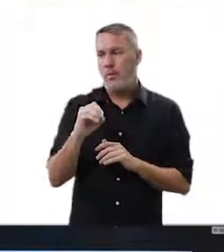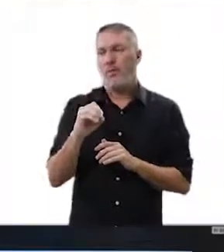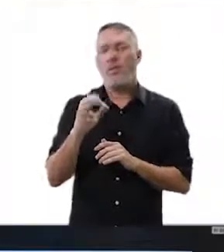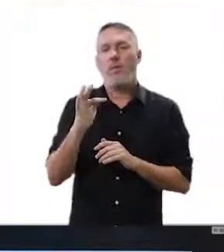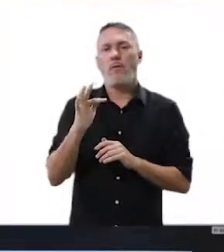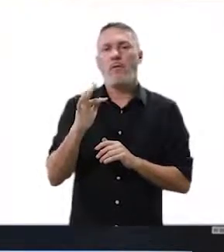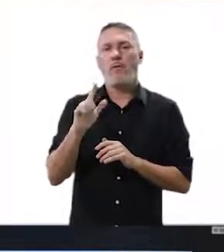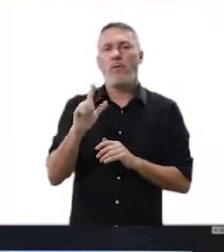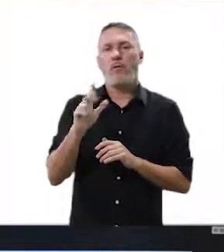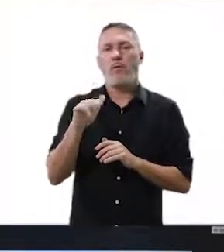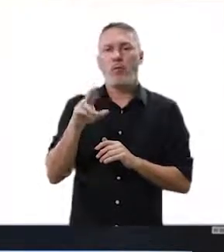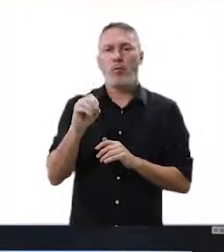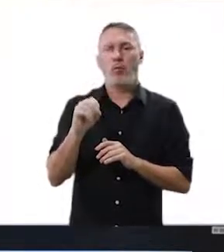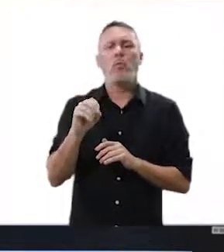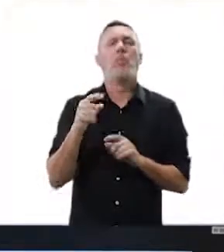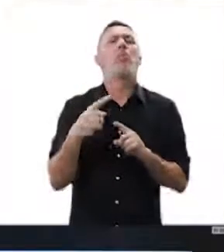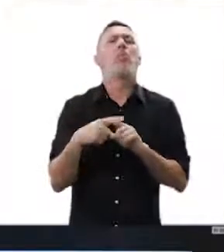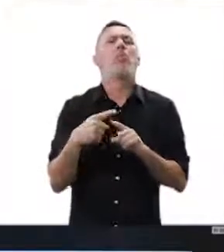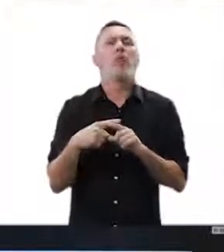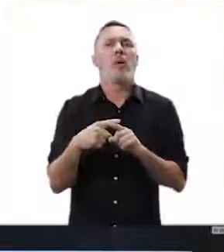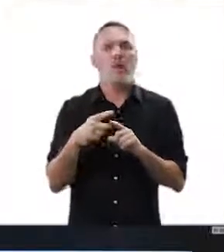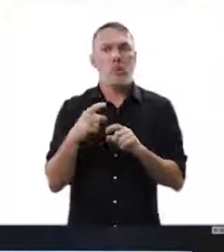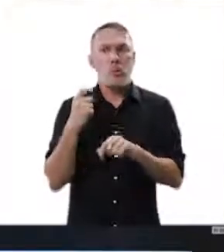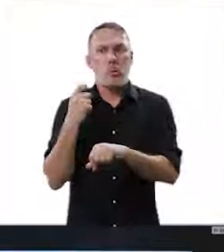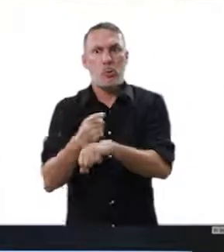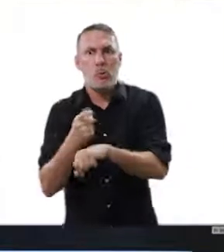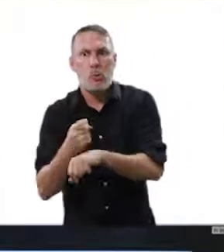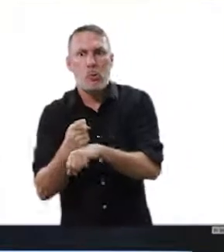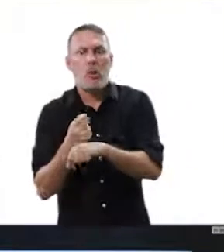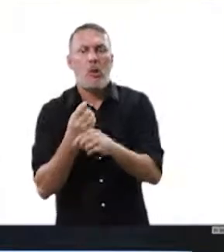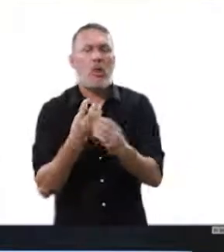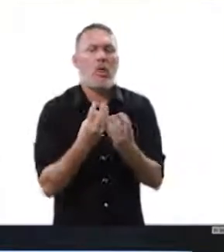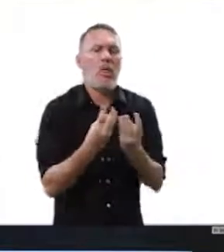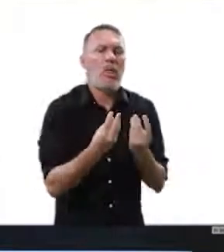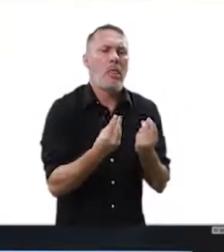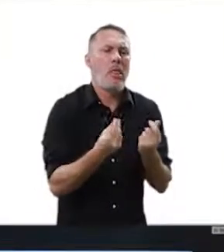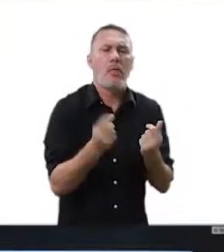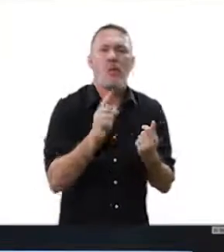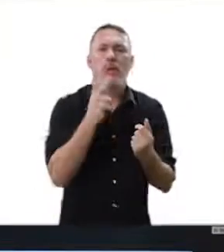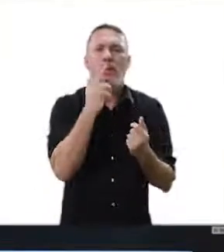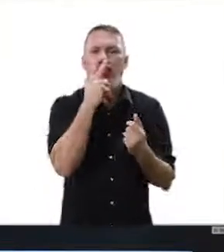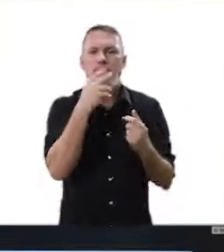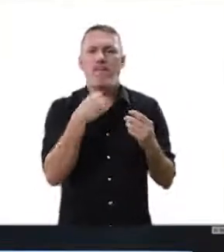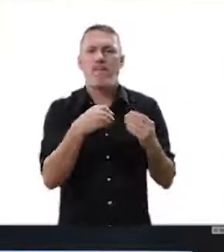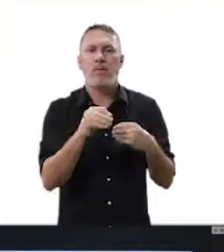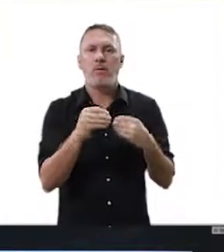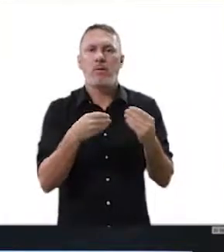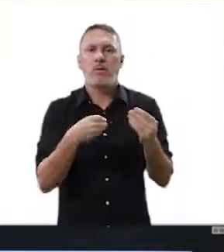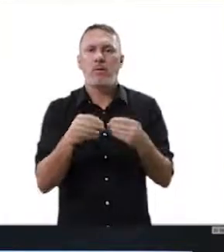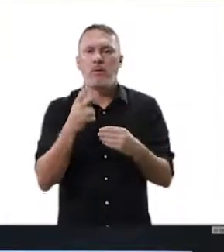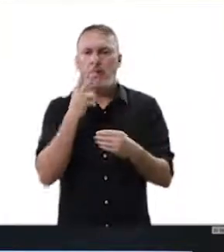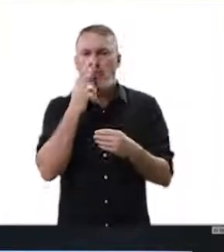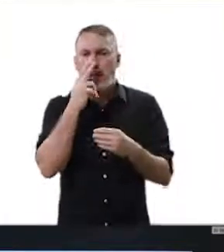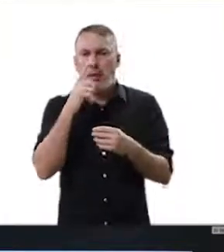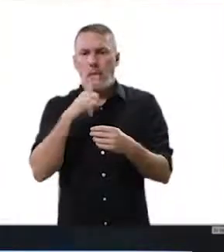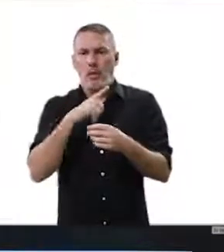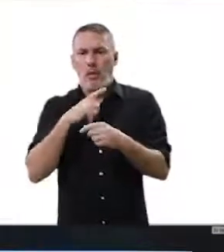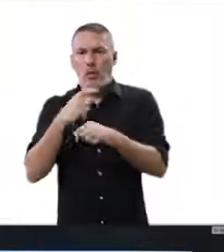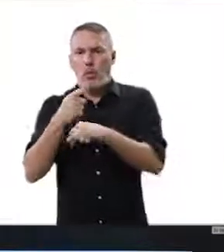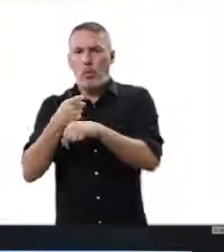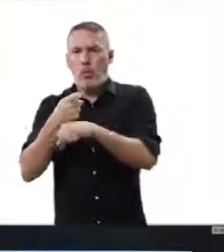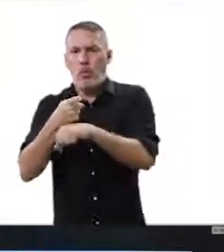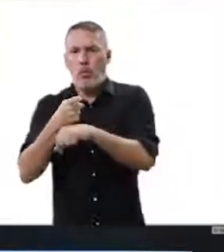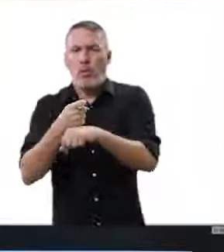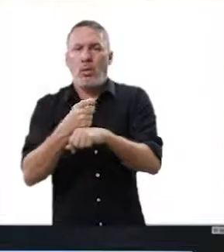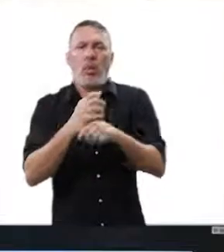momentos ali, lugares mais rígidos e um pouquinho mais gel ali, então ele vai variar nisso, e por